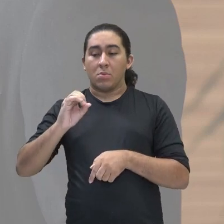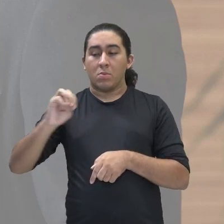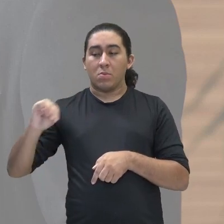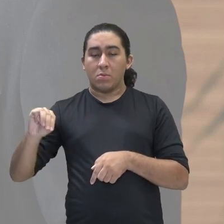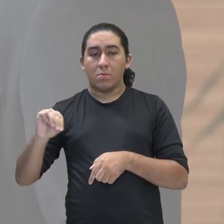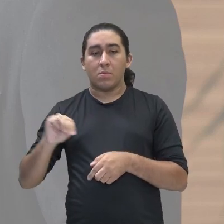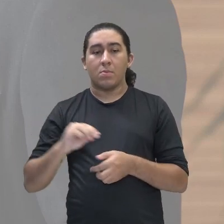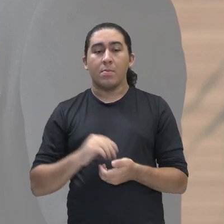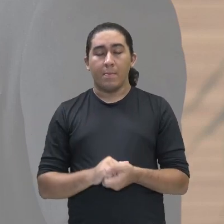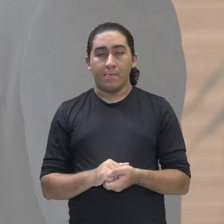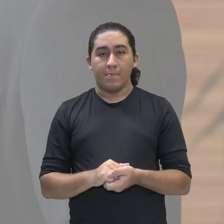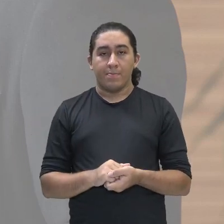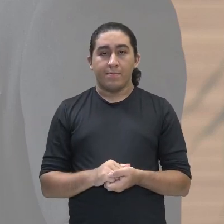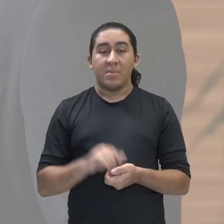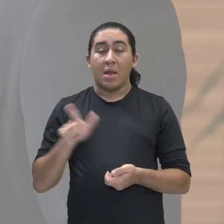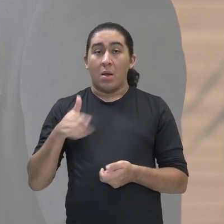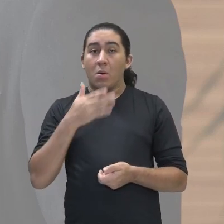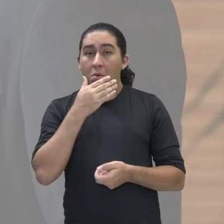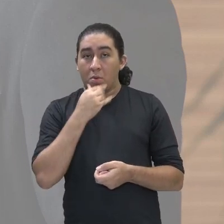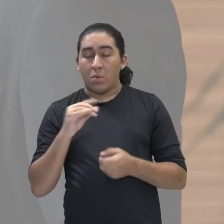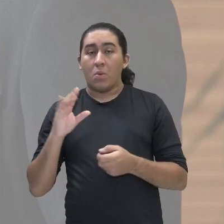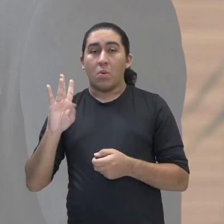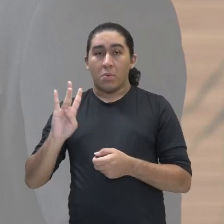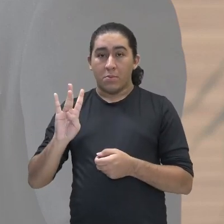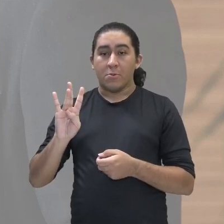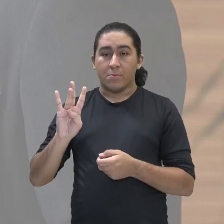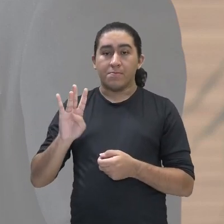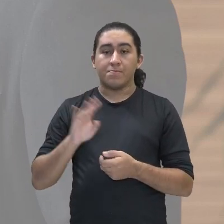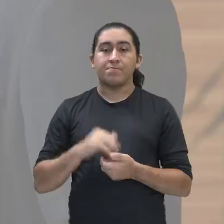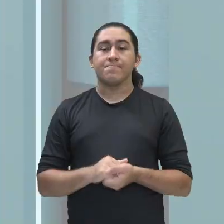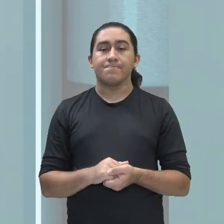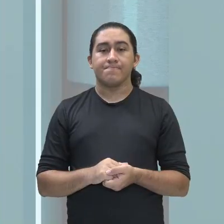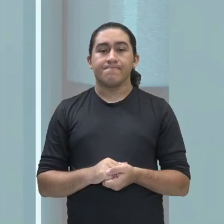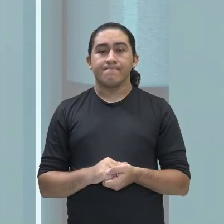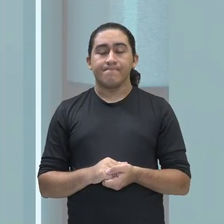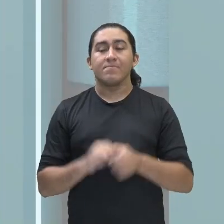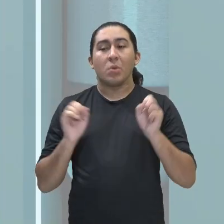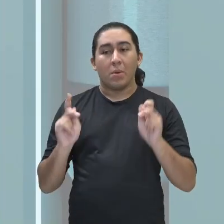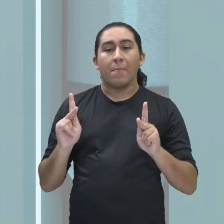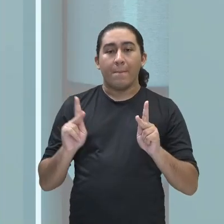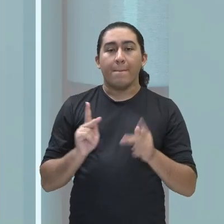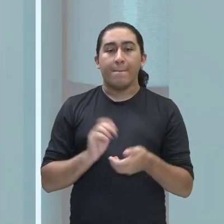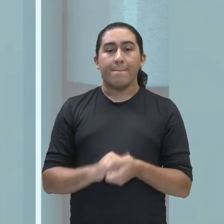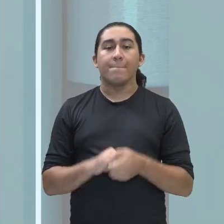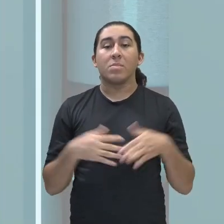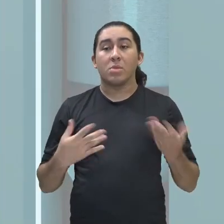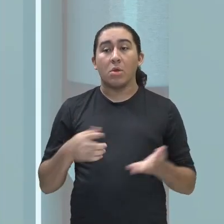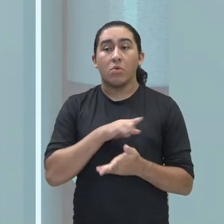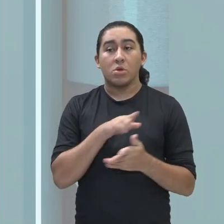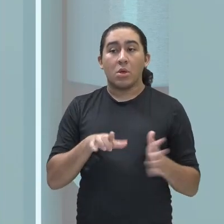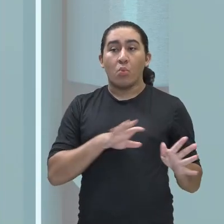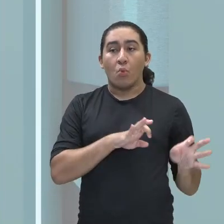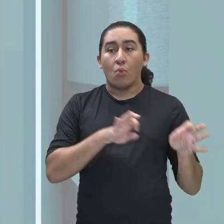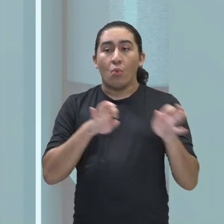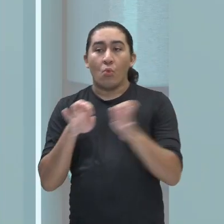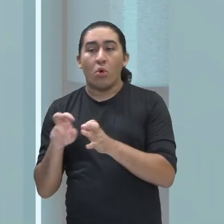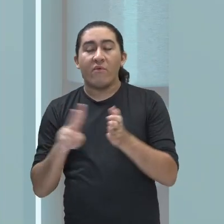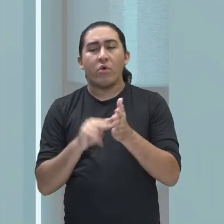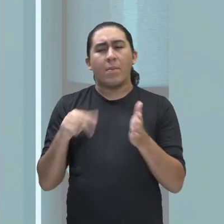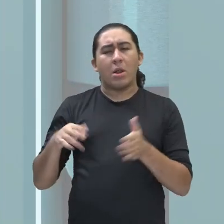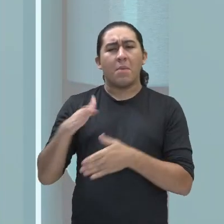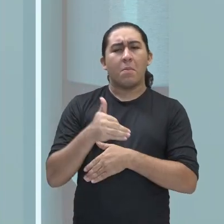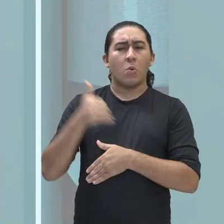Fiancé, noivo, né? Fica um pouquinho diferente a palavra, né? Mas quase não dá para mudar. Mas fiancé é um pouquinho mais comprido